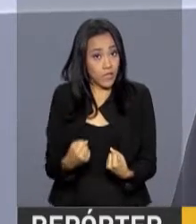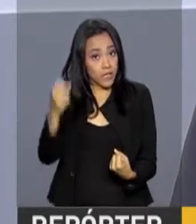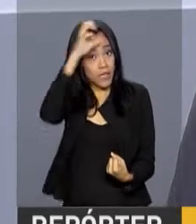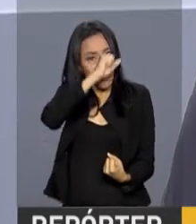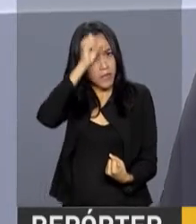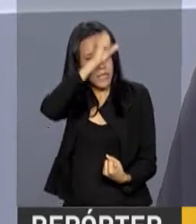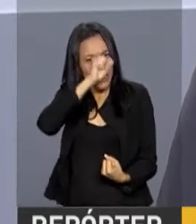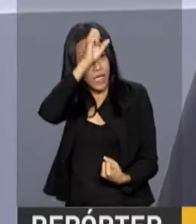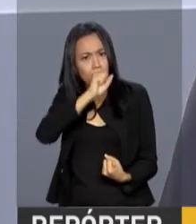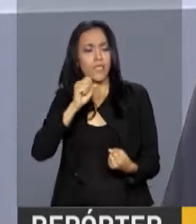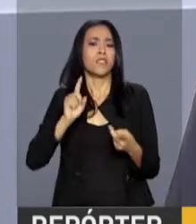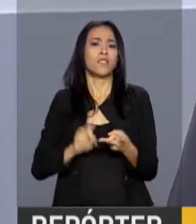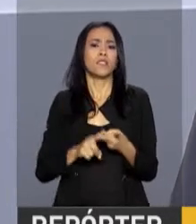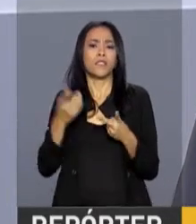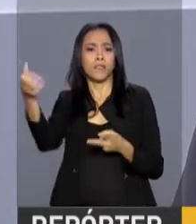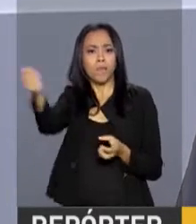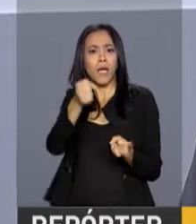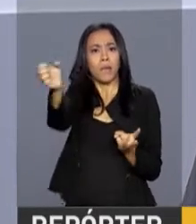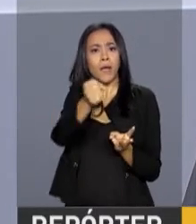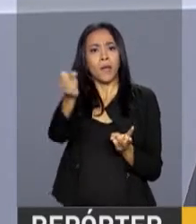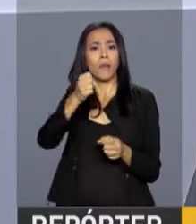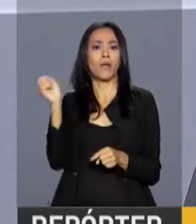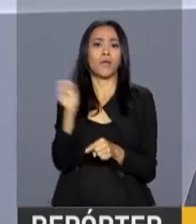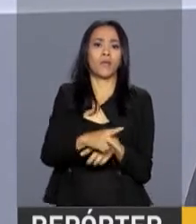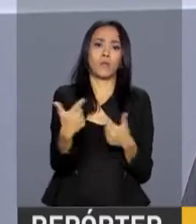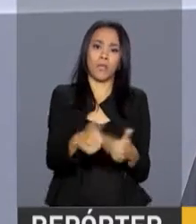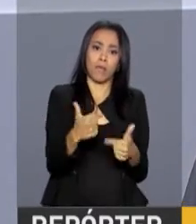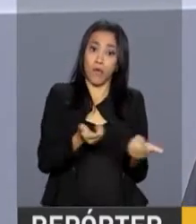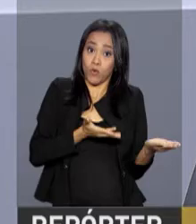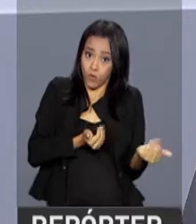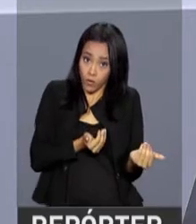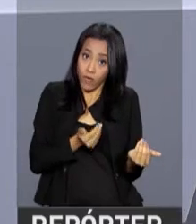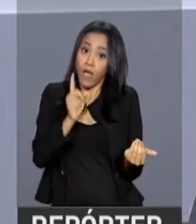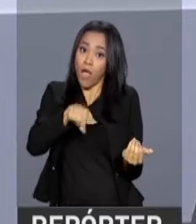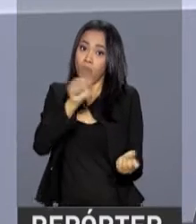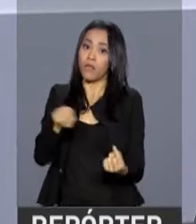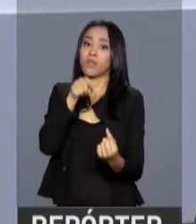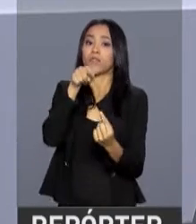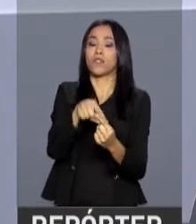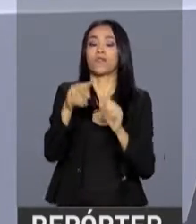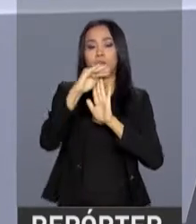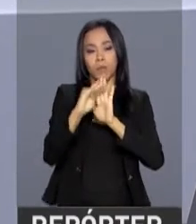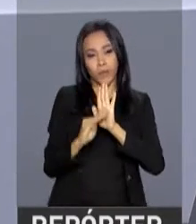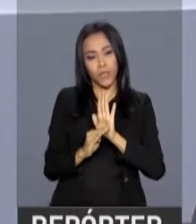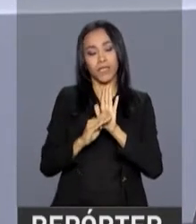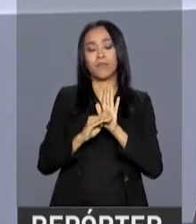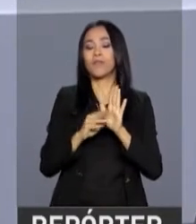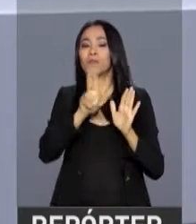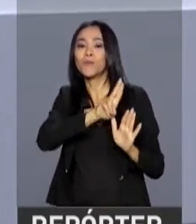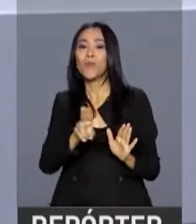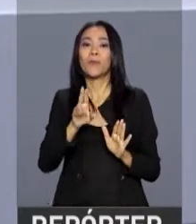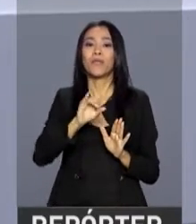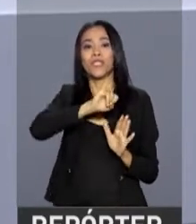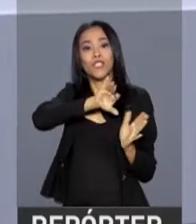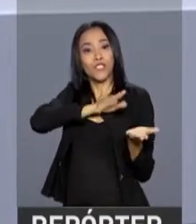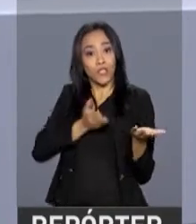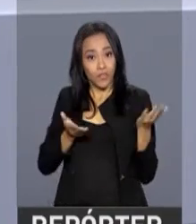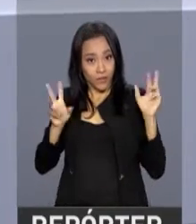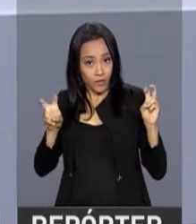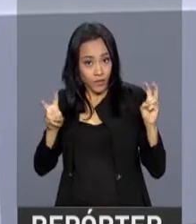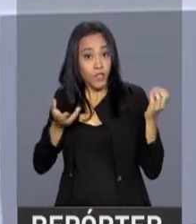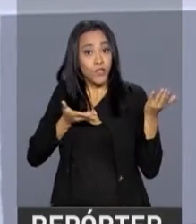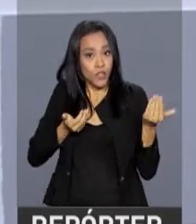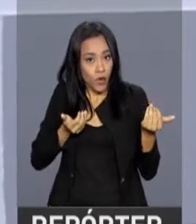profissional inserir mais jovens no mercado de trabalho são objetivos do programa jovem aprendiz esta semana governo